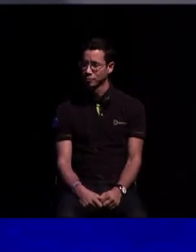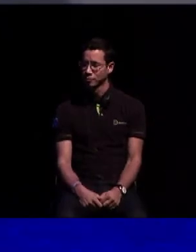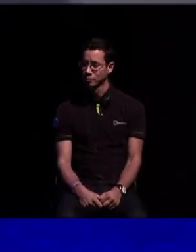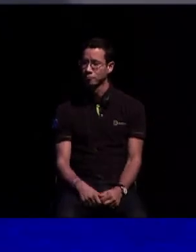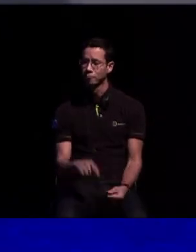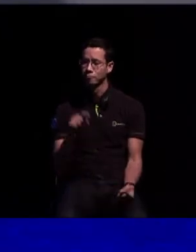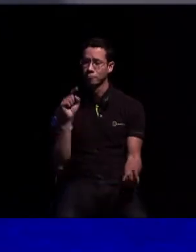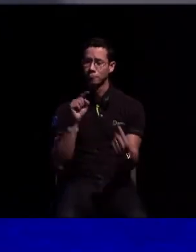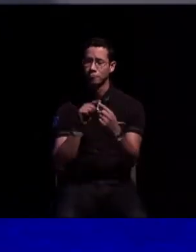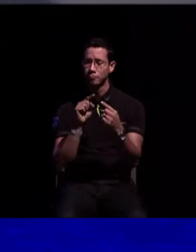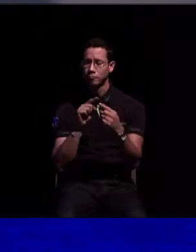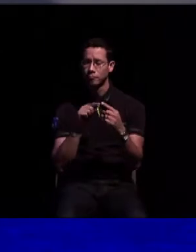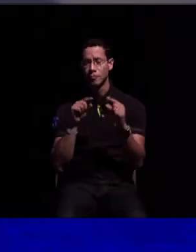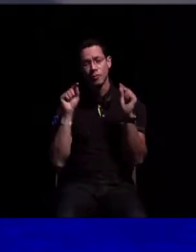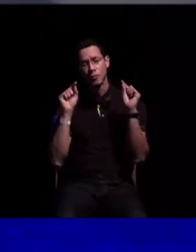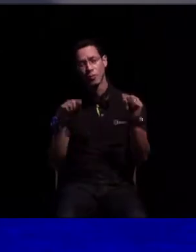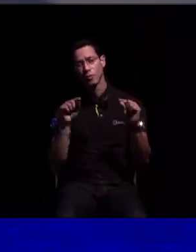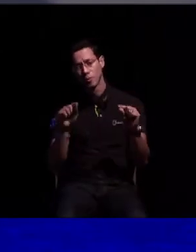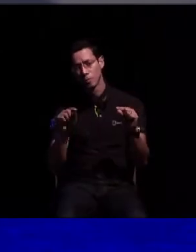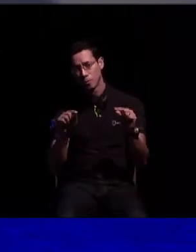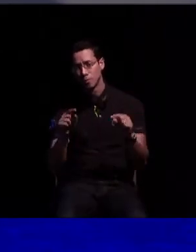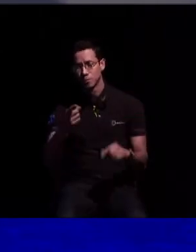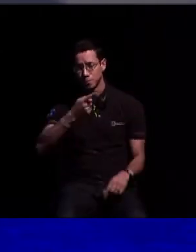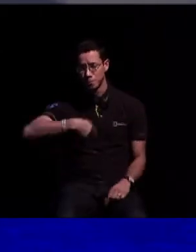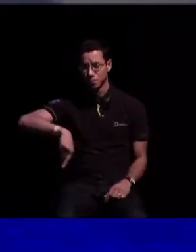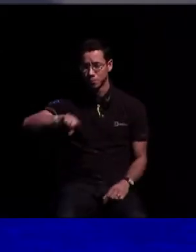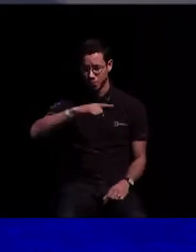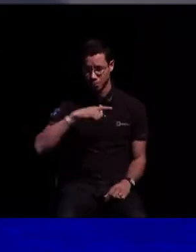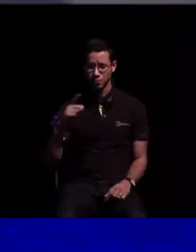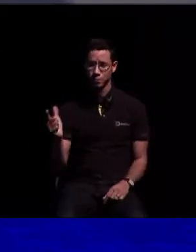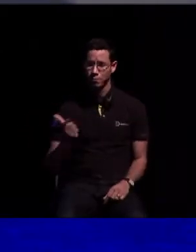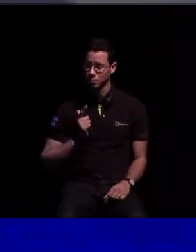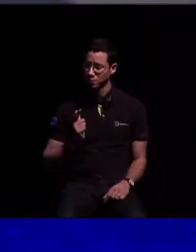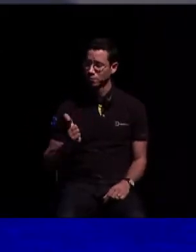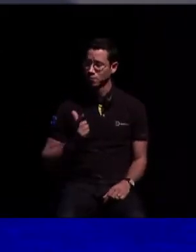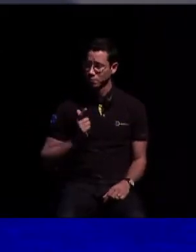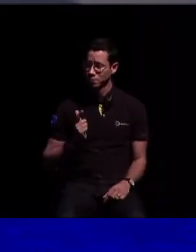eu acho que isso tem a ver com o fato de que nós temos